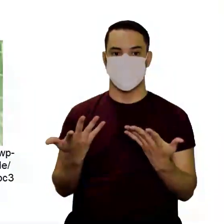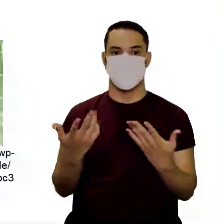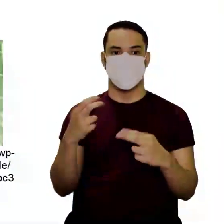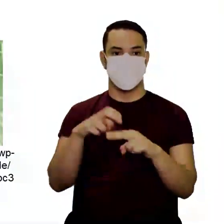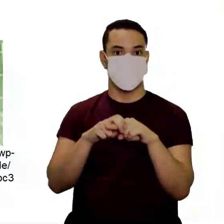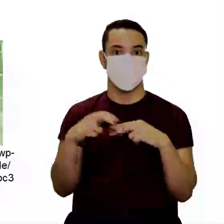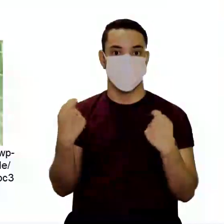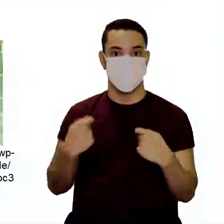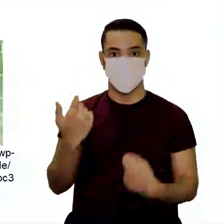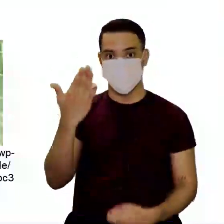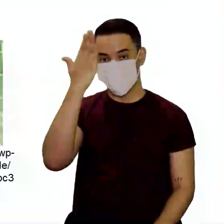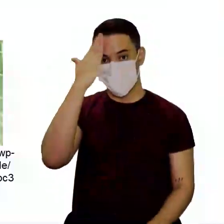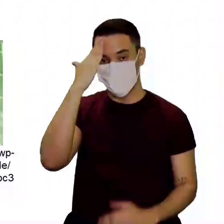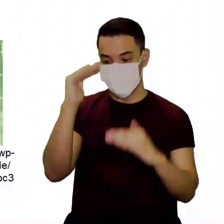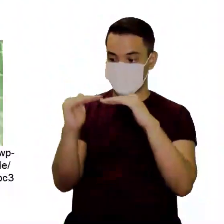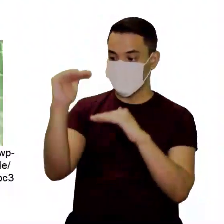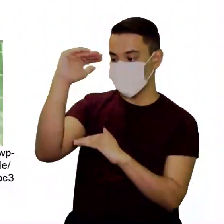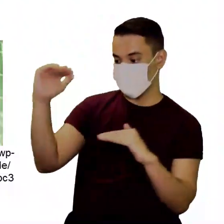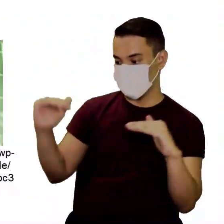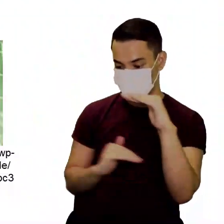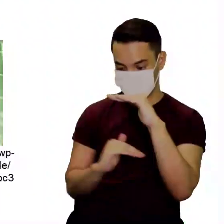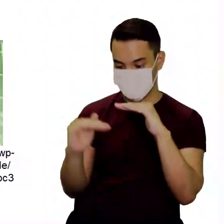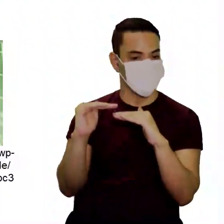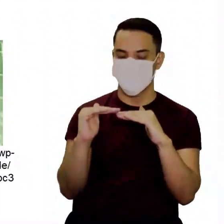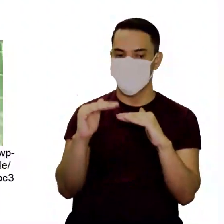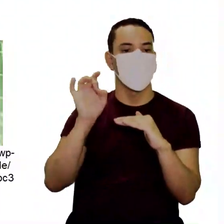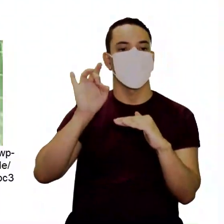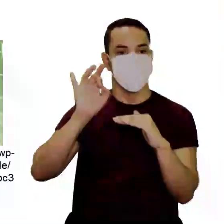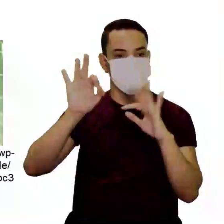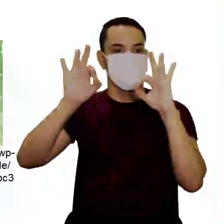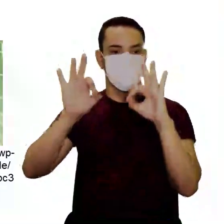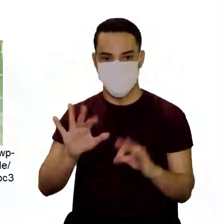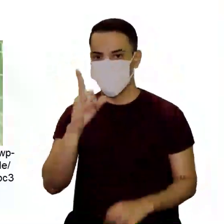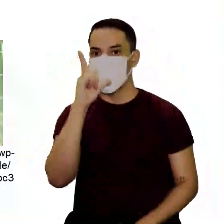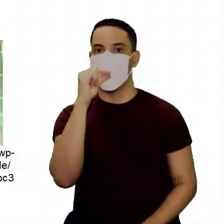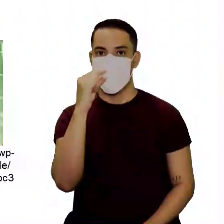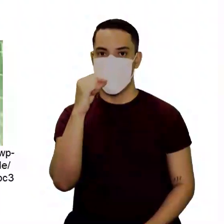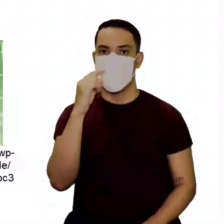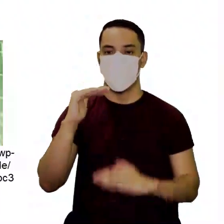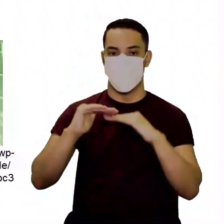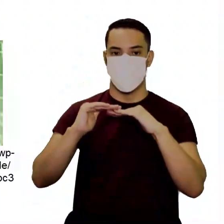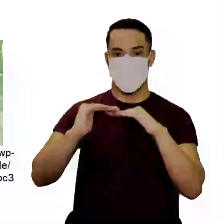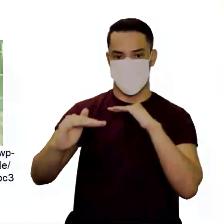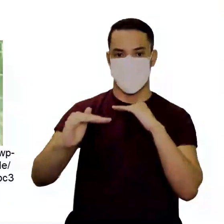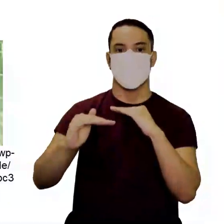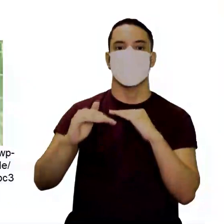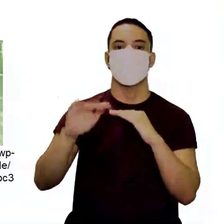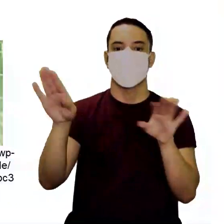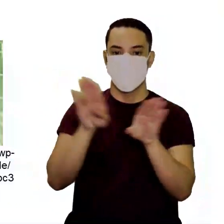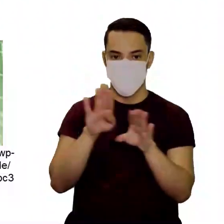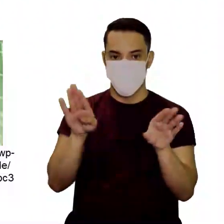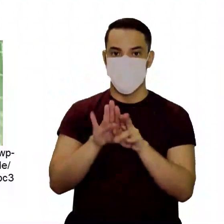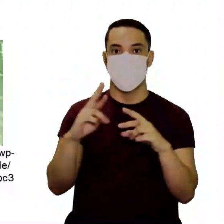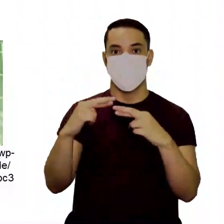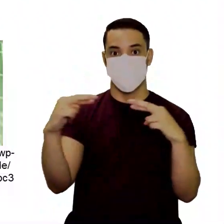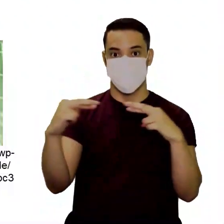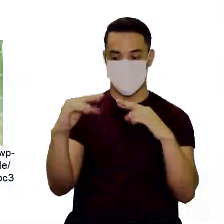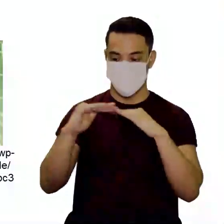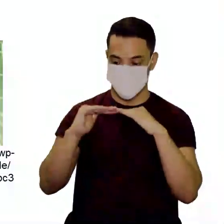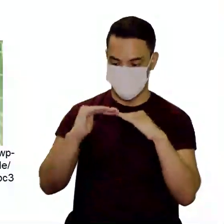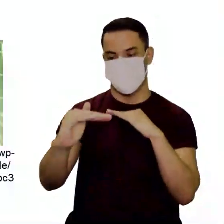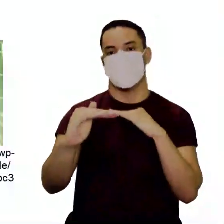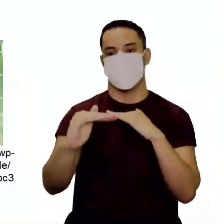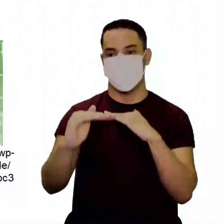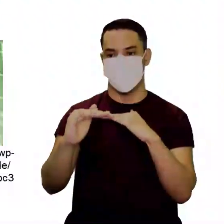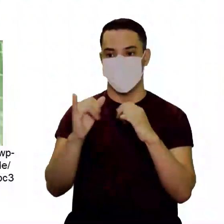resistência alta, né? Então, cada um vai ter um tipo de resistência. Então,